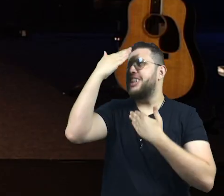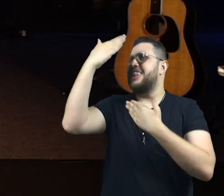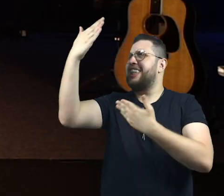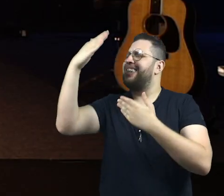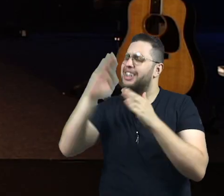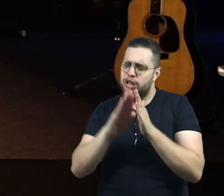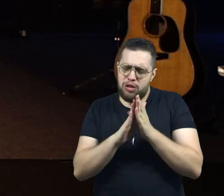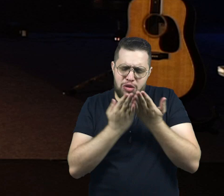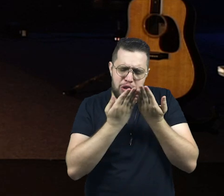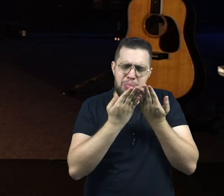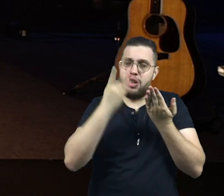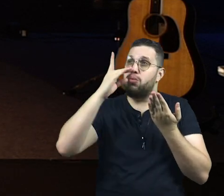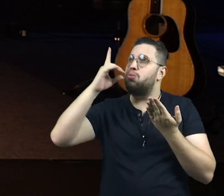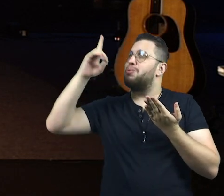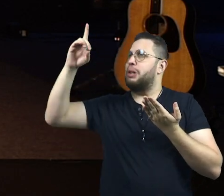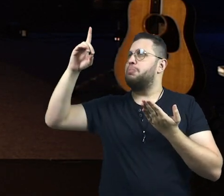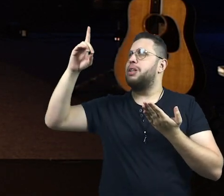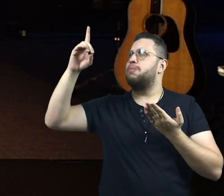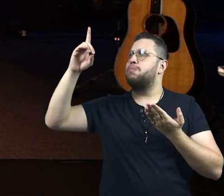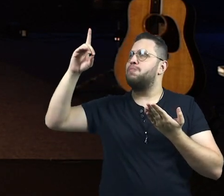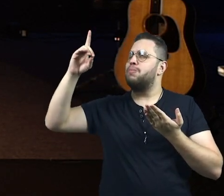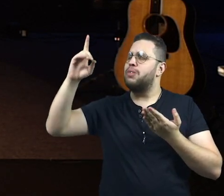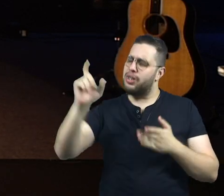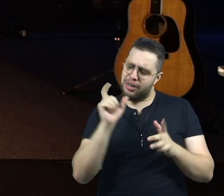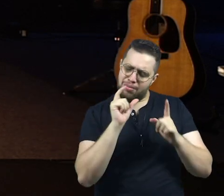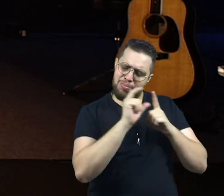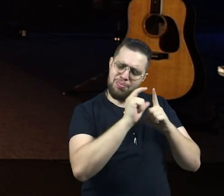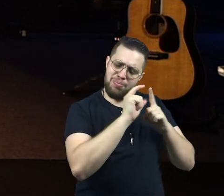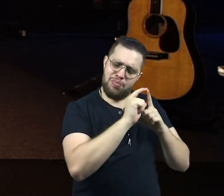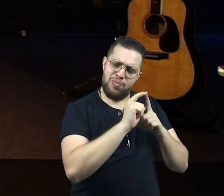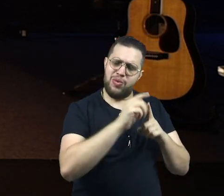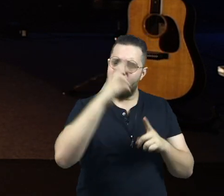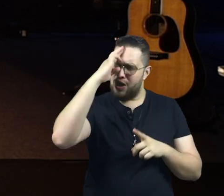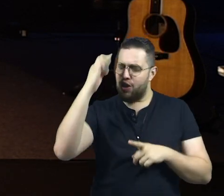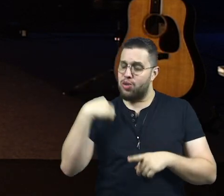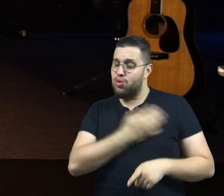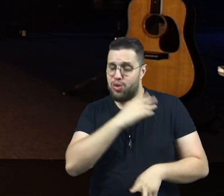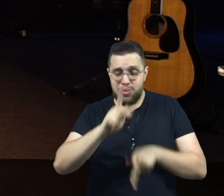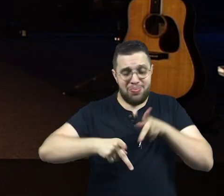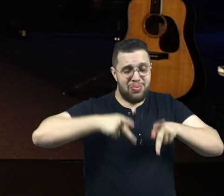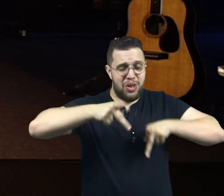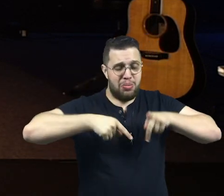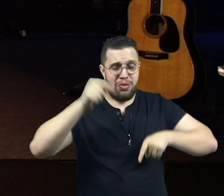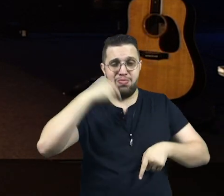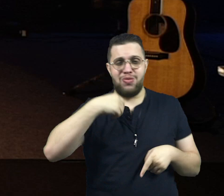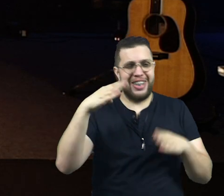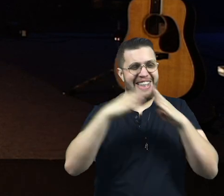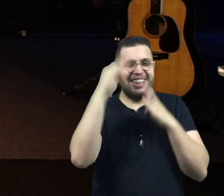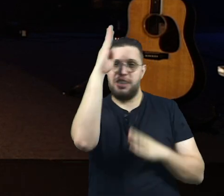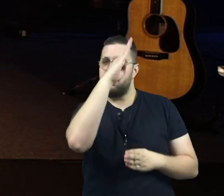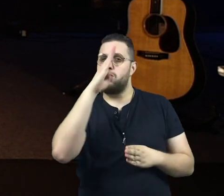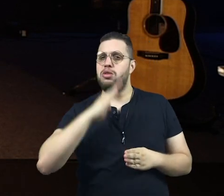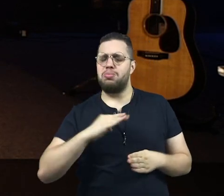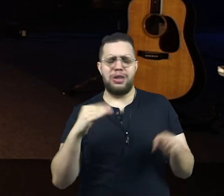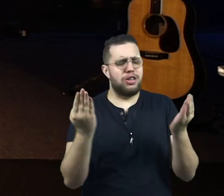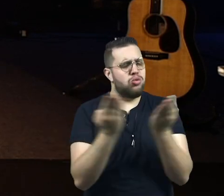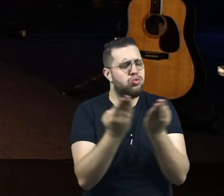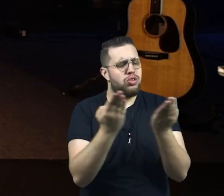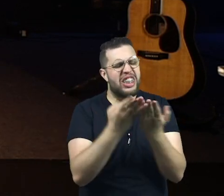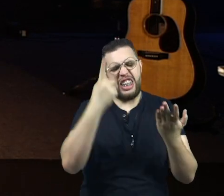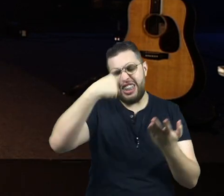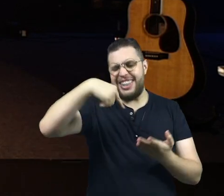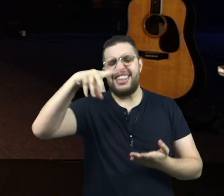tua palavra. Ó, Pai amado, que nós, o teu povo, Senhor, a igreja brasileira, cada dia mais, Senhor, venhamos